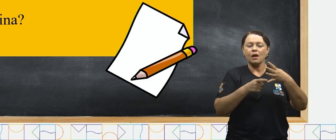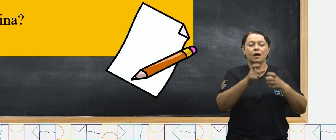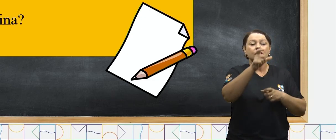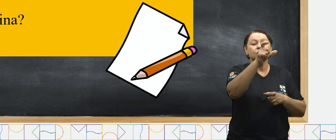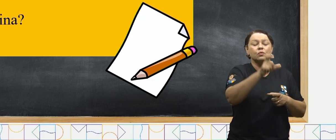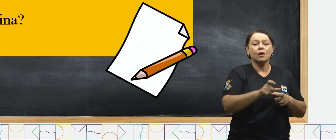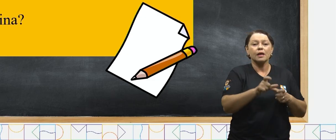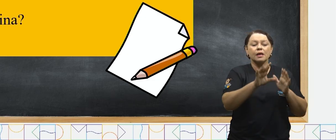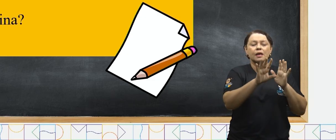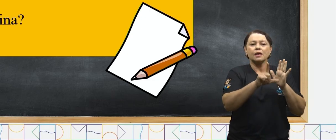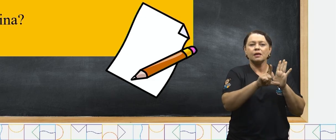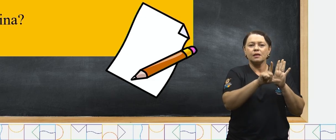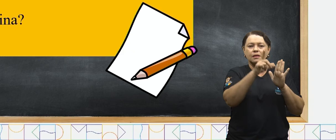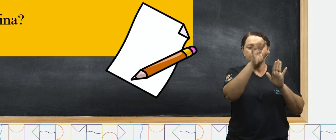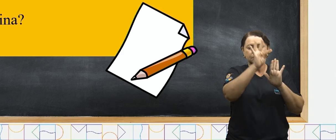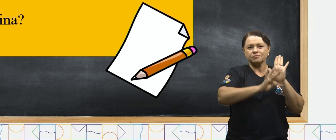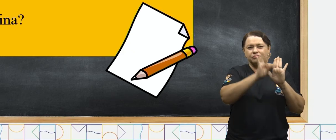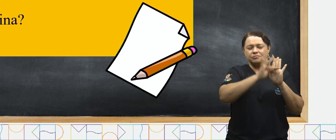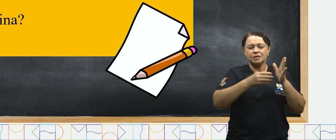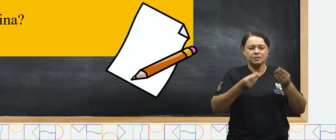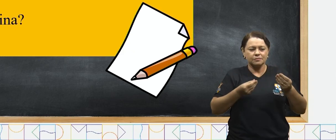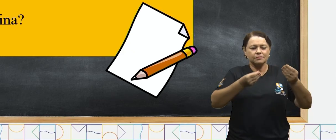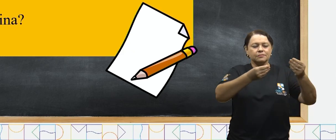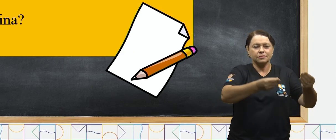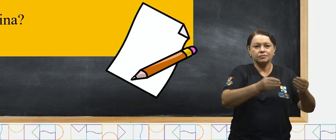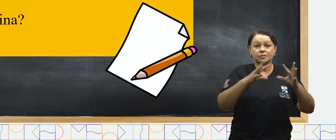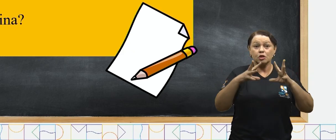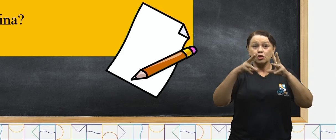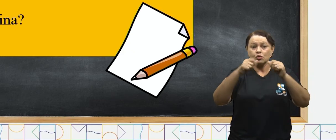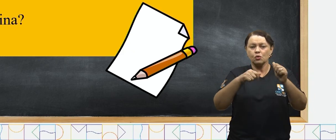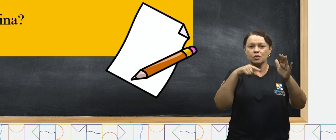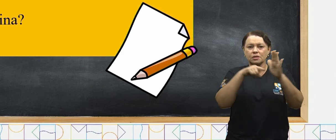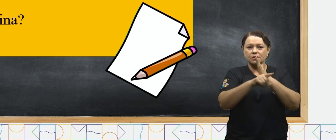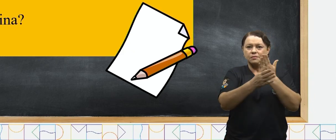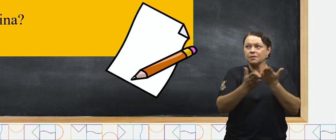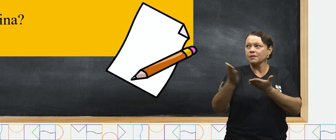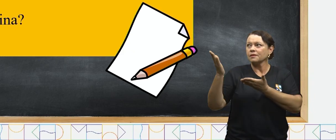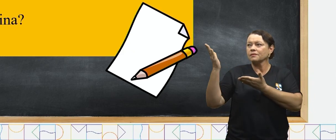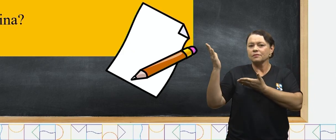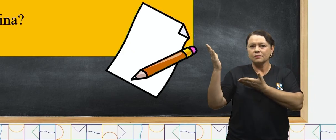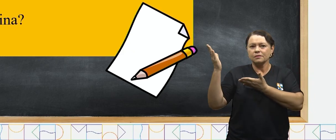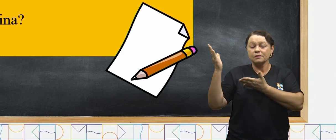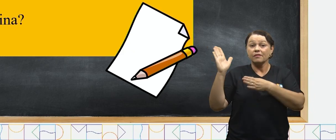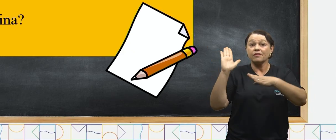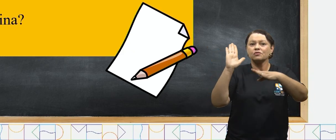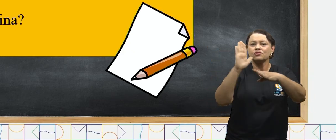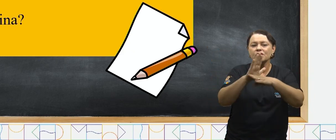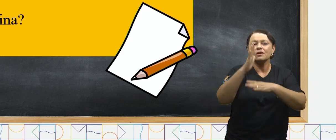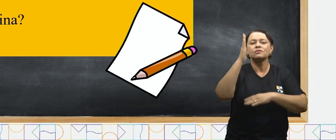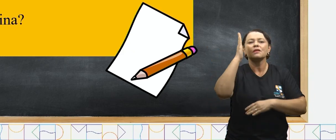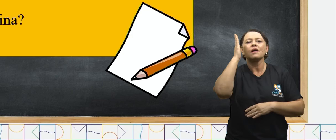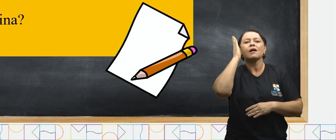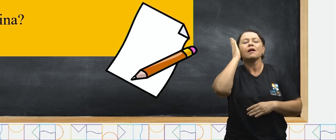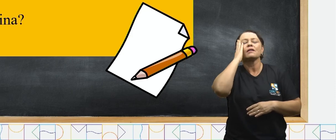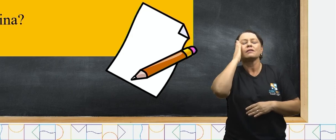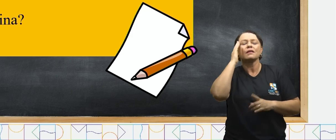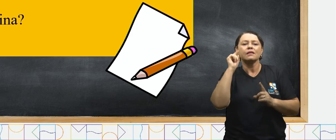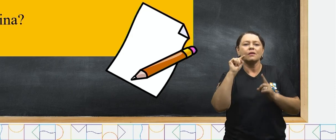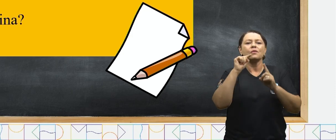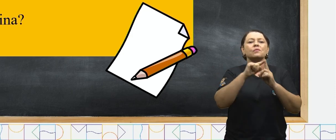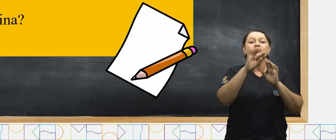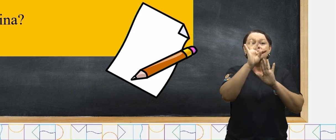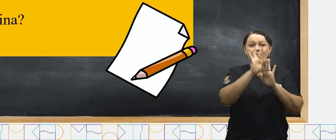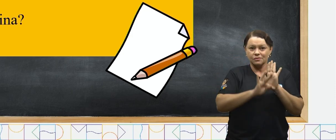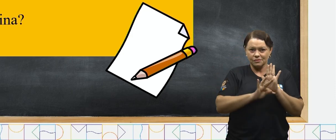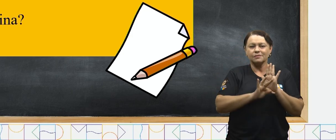A quem se destina? Essas perguntas na tela ajudam você a entender a intencionalidade de um